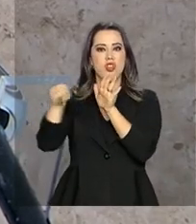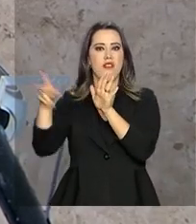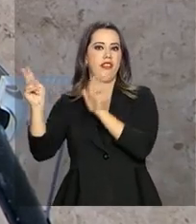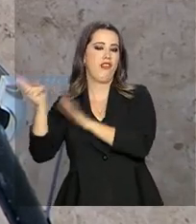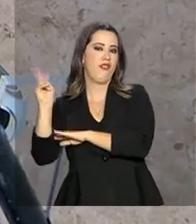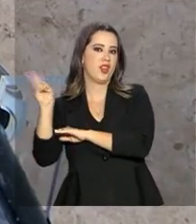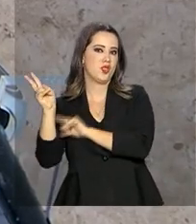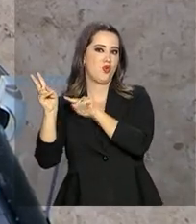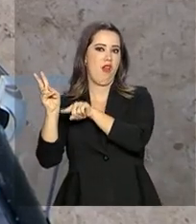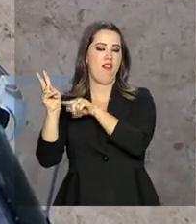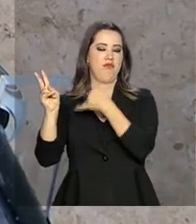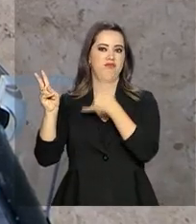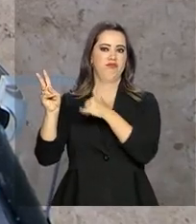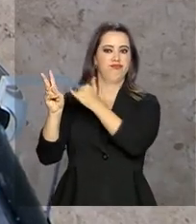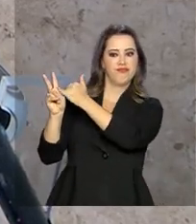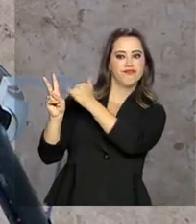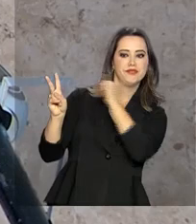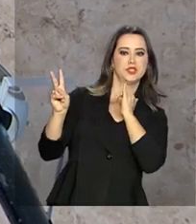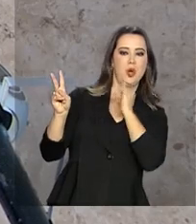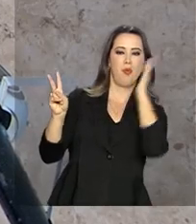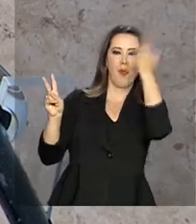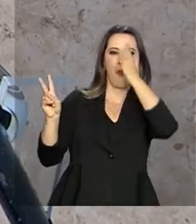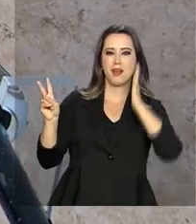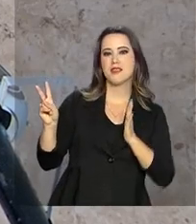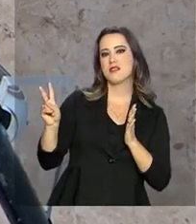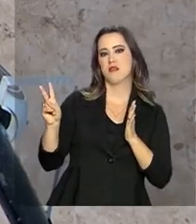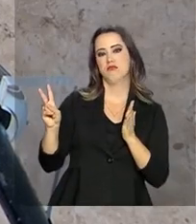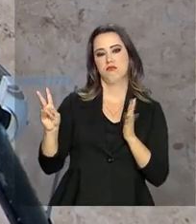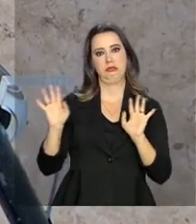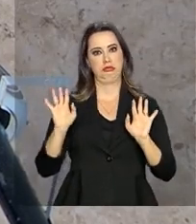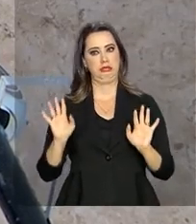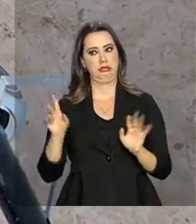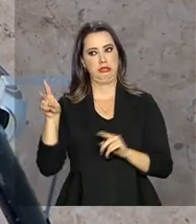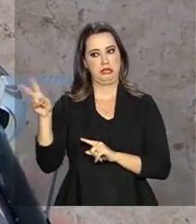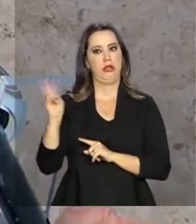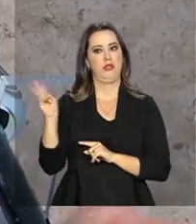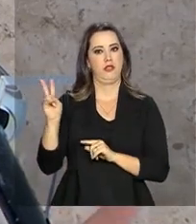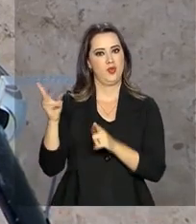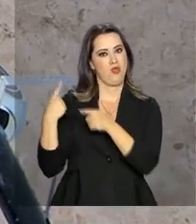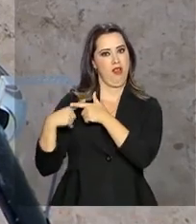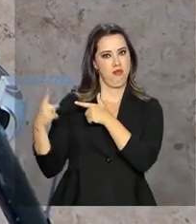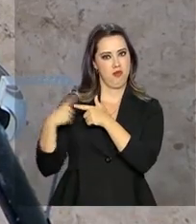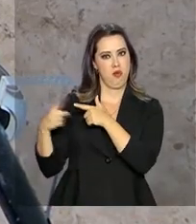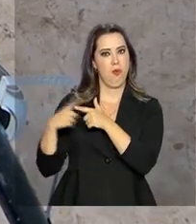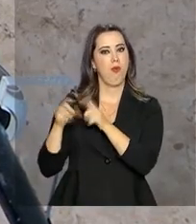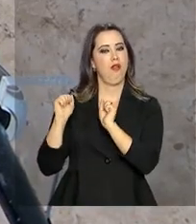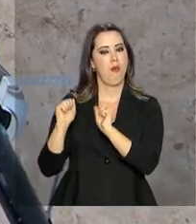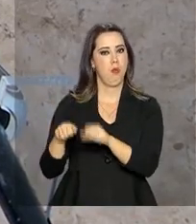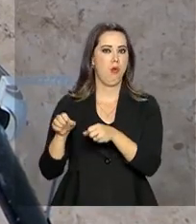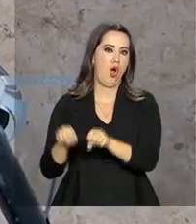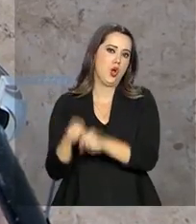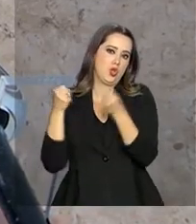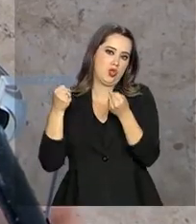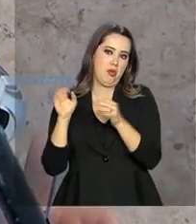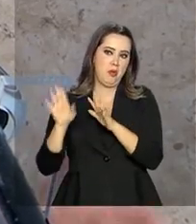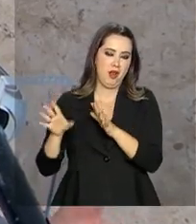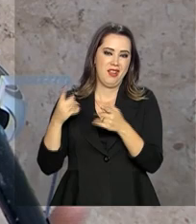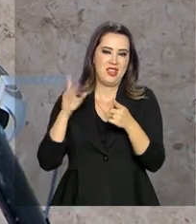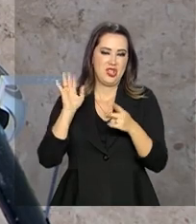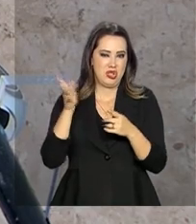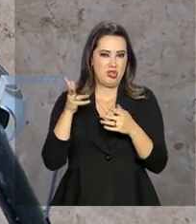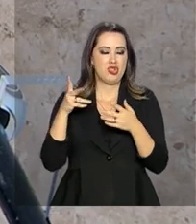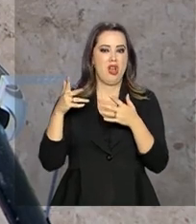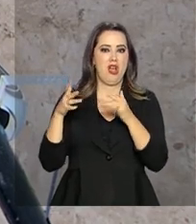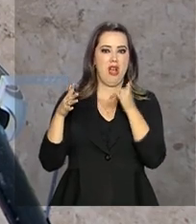vivo porque depende de energia de da venezuela que além de de intermitente não tem